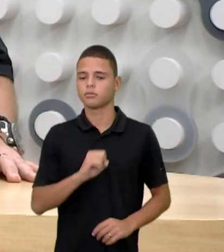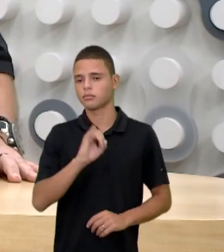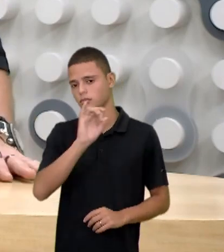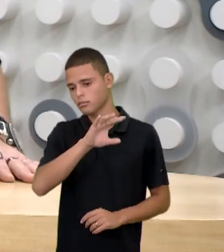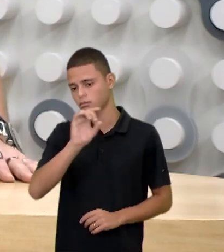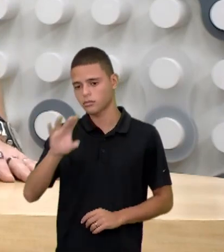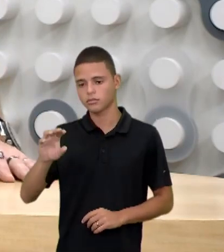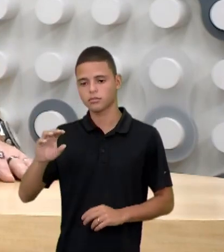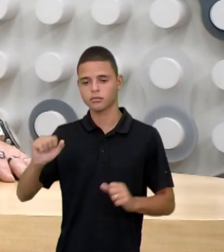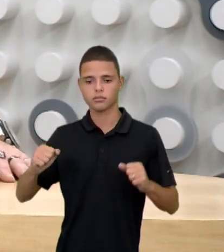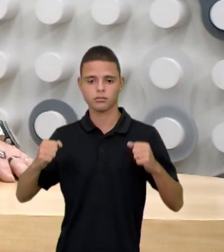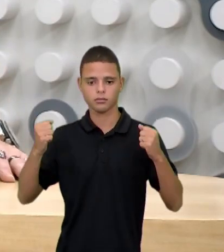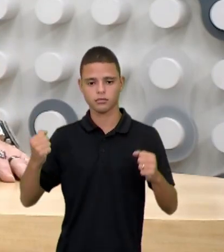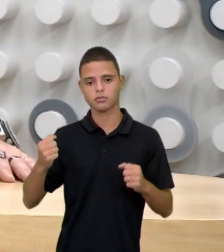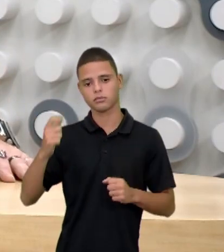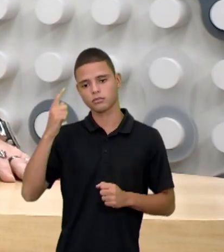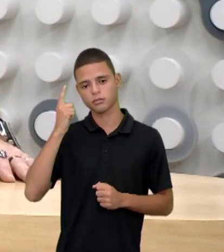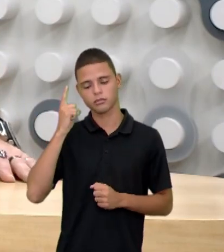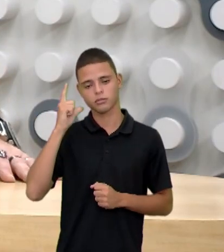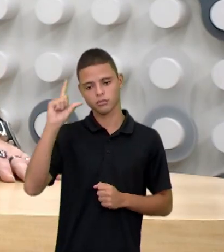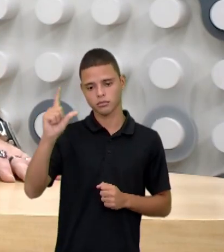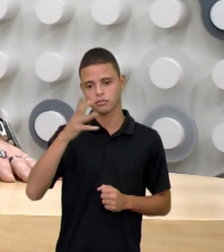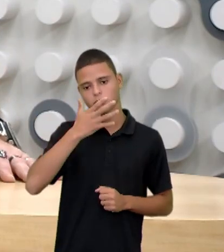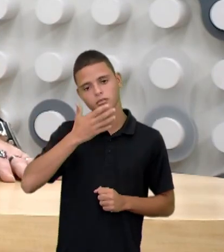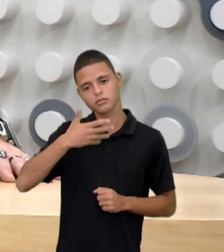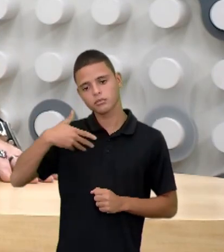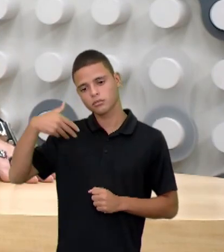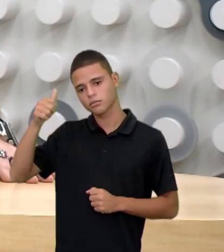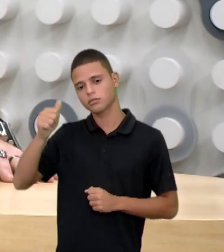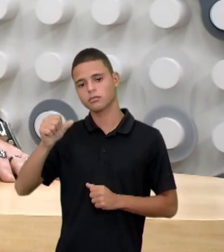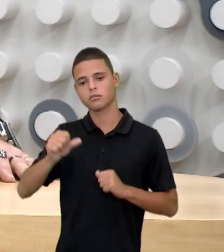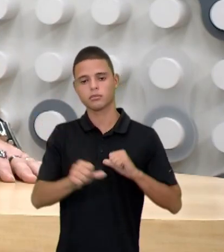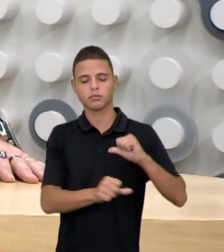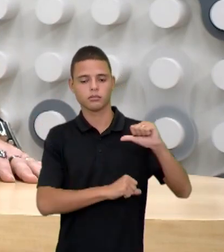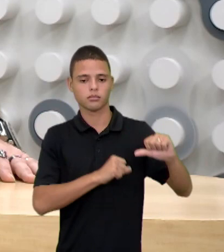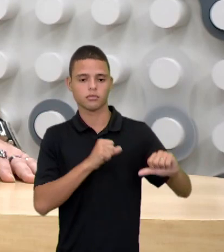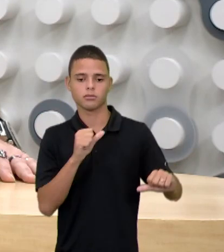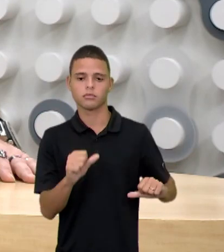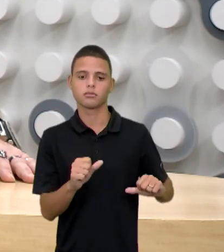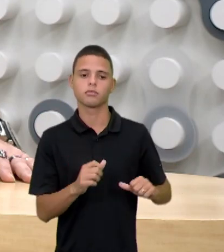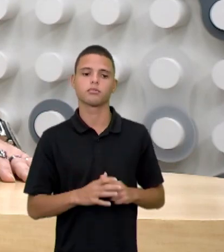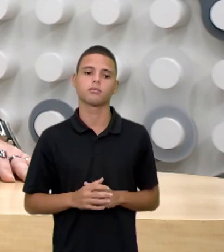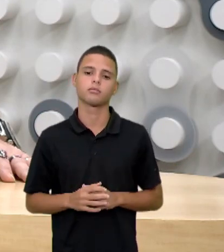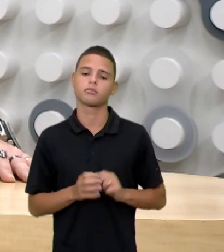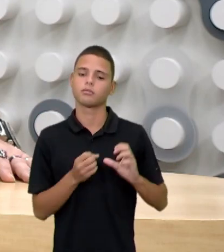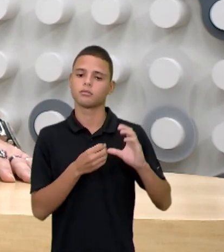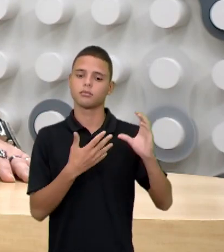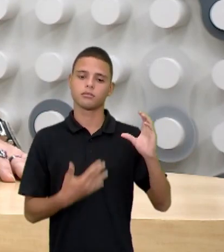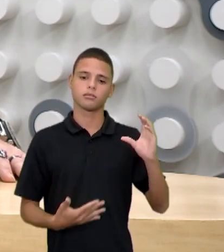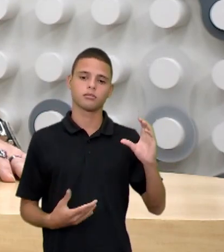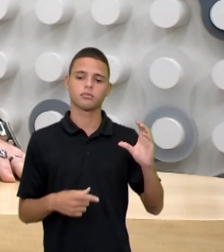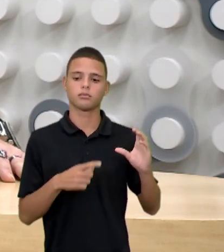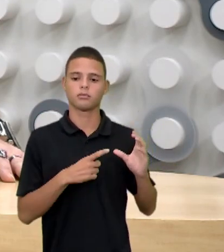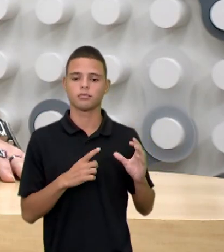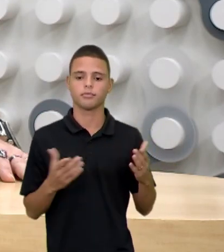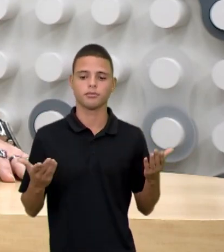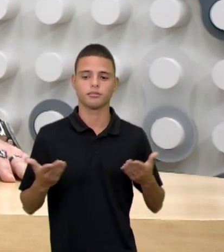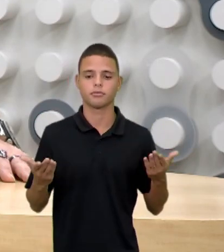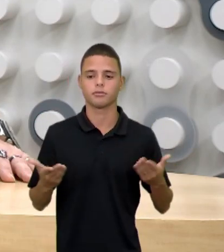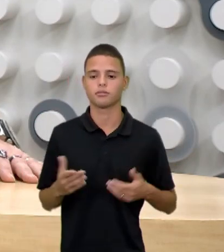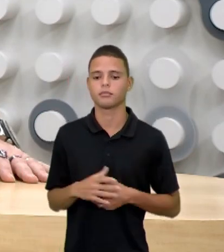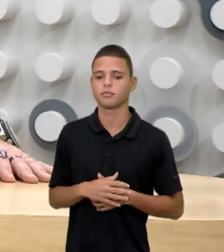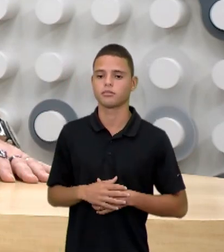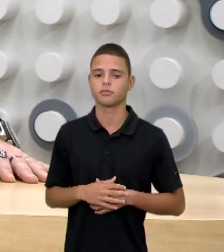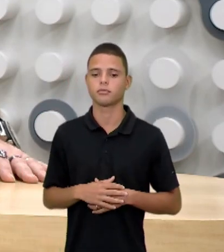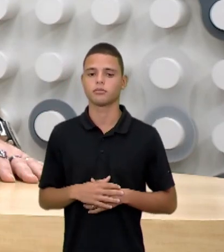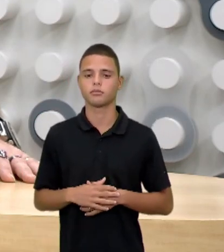sua parte, logicamente nós teremos aí, né, uma mudança, né, nas características aí dessa questão aí